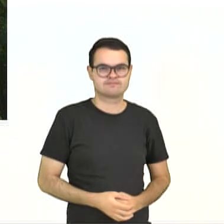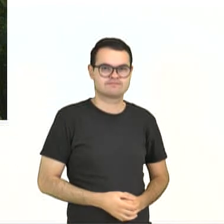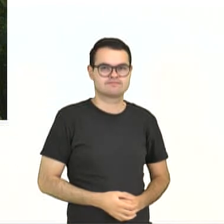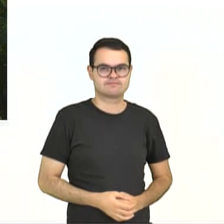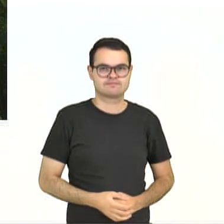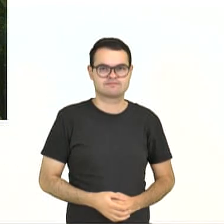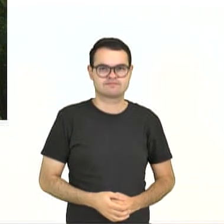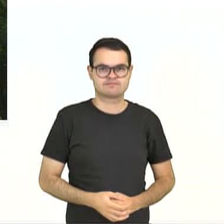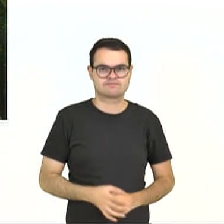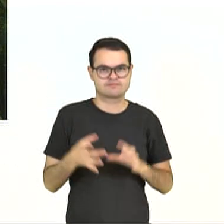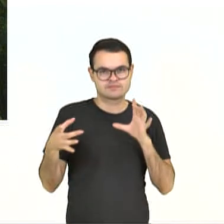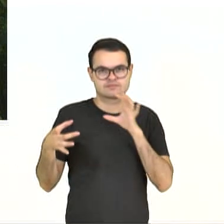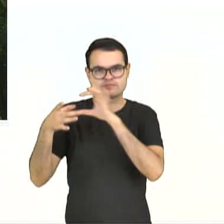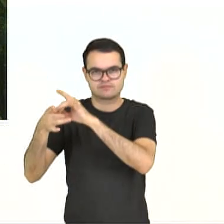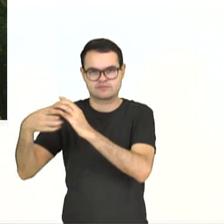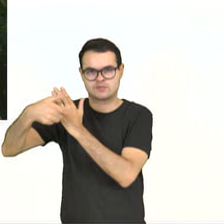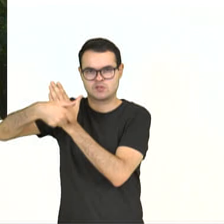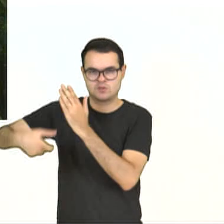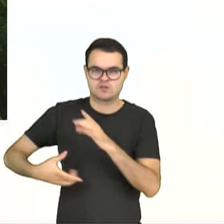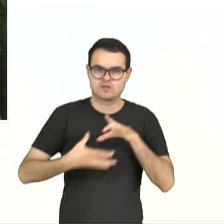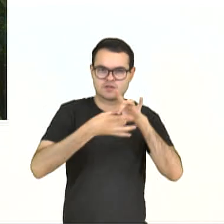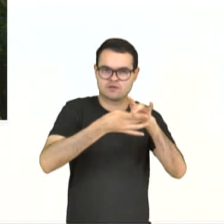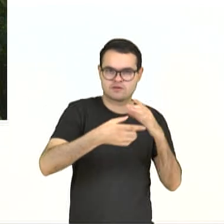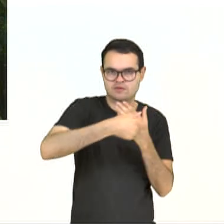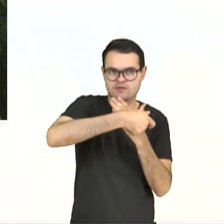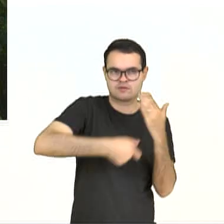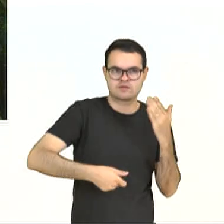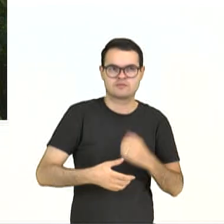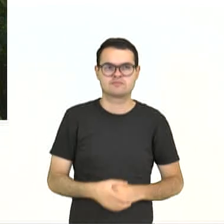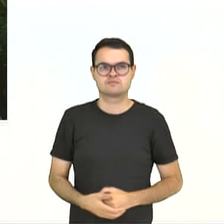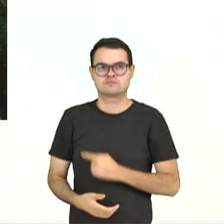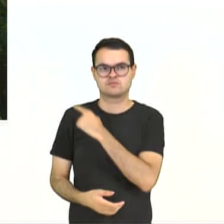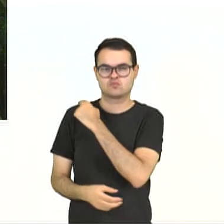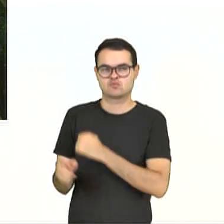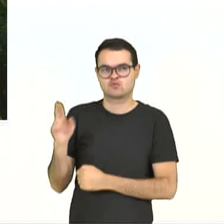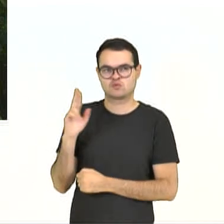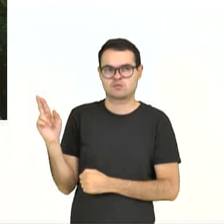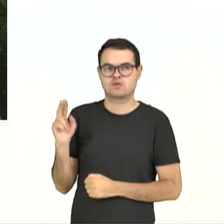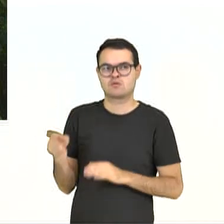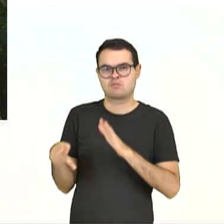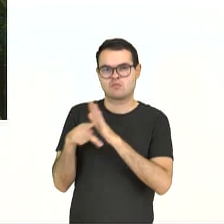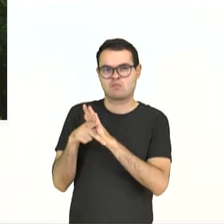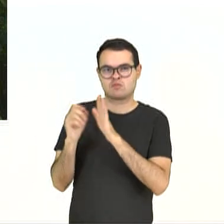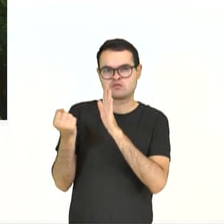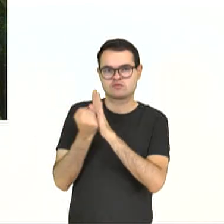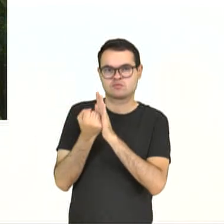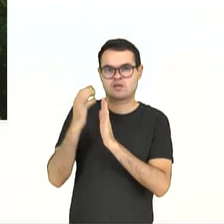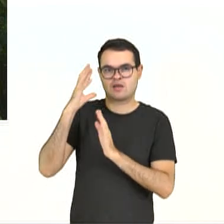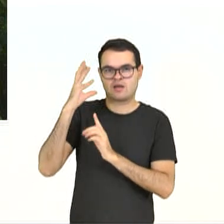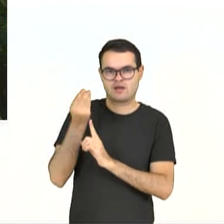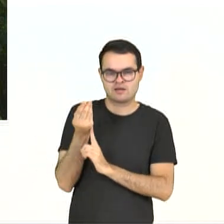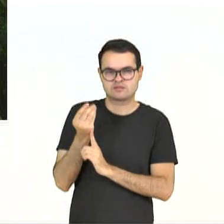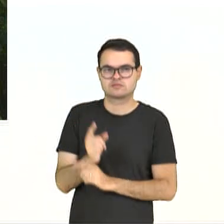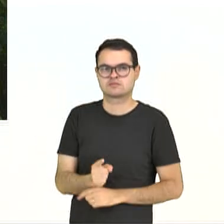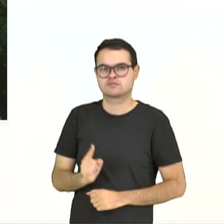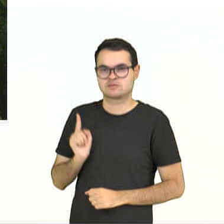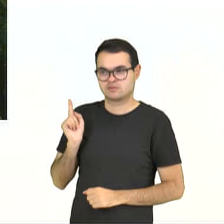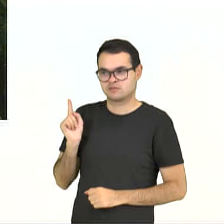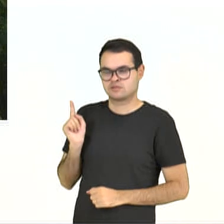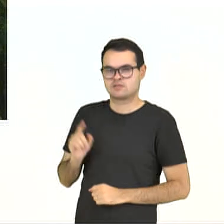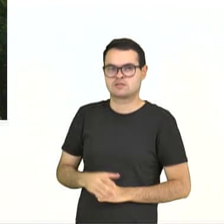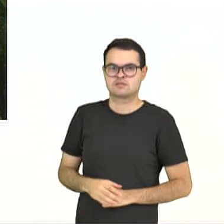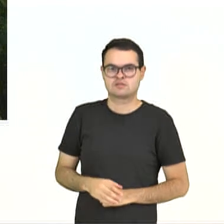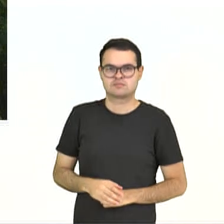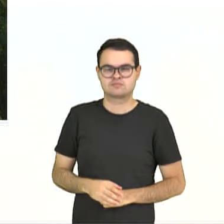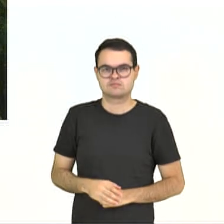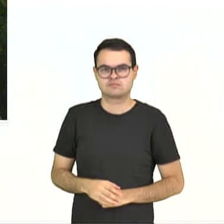de acordo com o seu artista. Então a gente tem o Vertúmenos Rodolfo II, que é de Assímodo, é uma arte lá da República Tcheca,